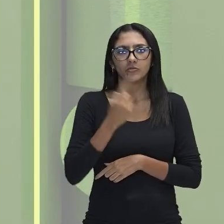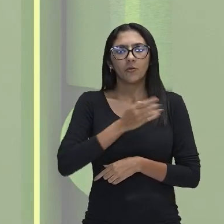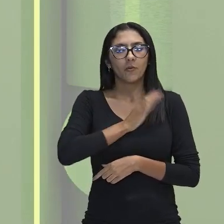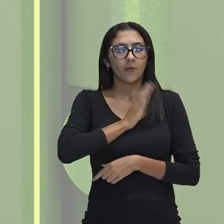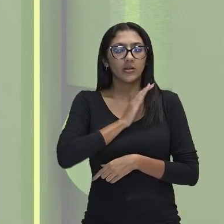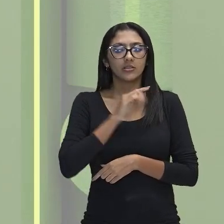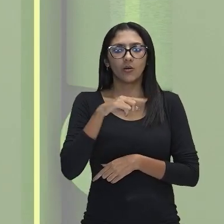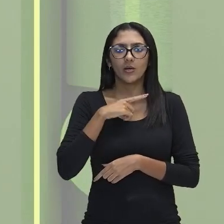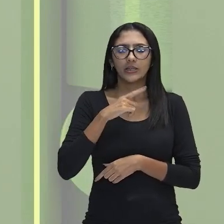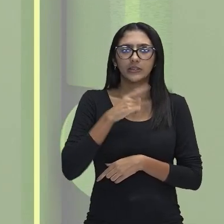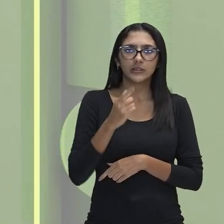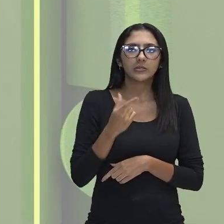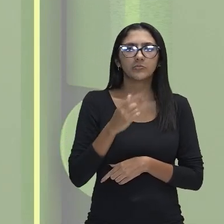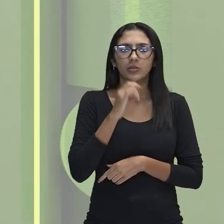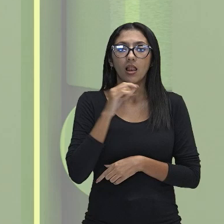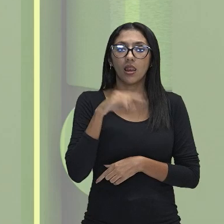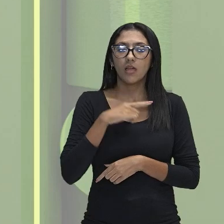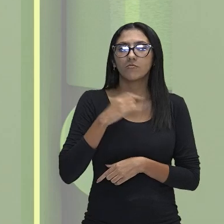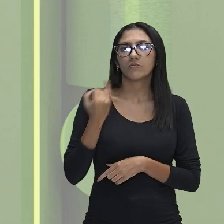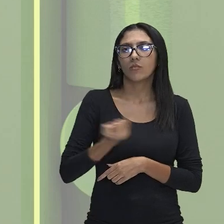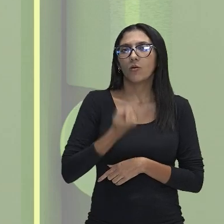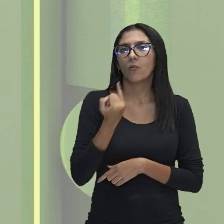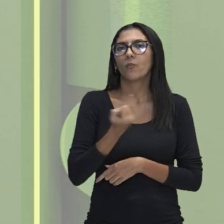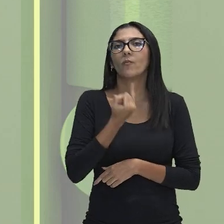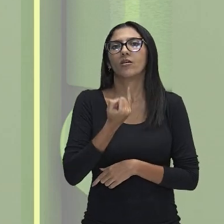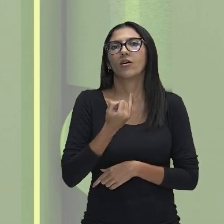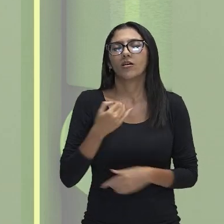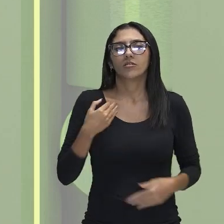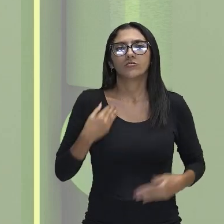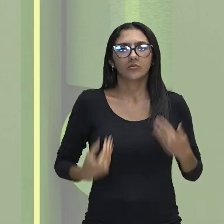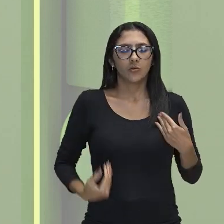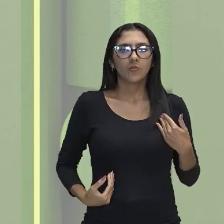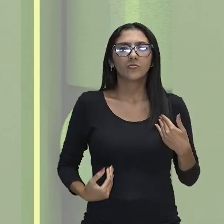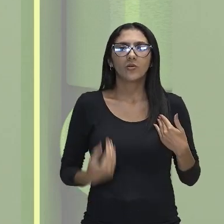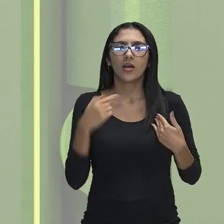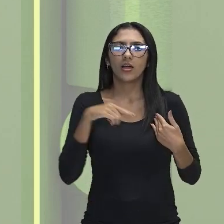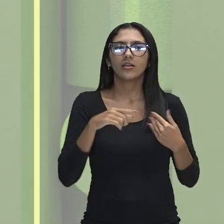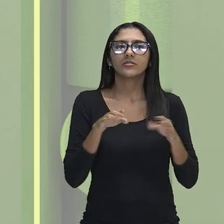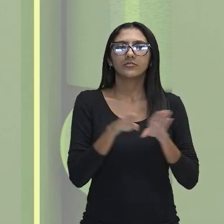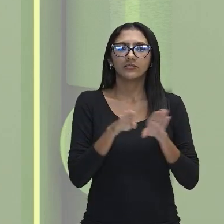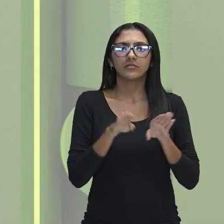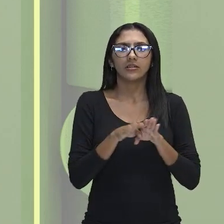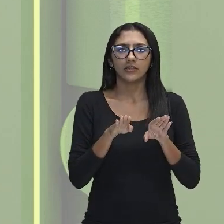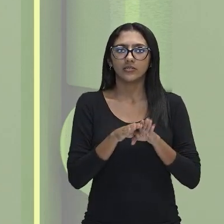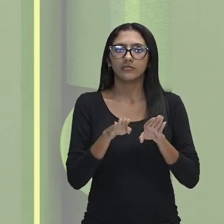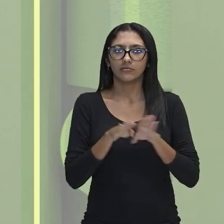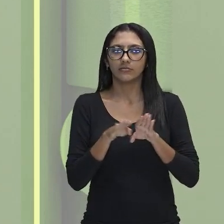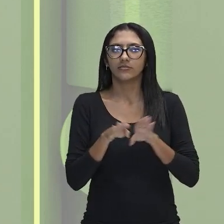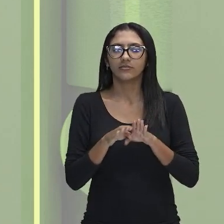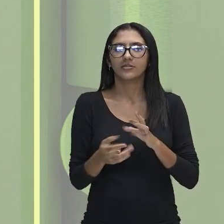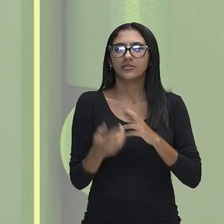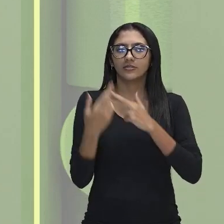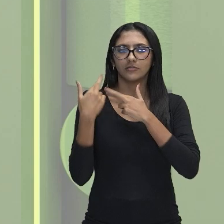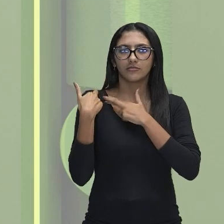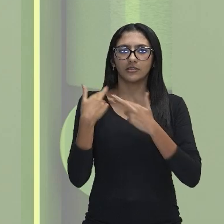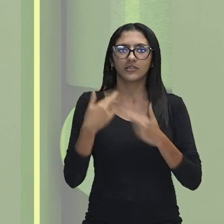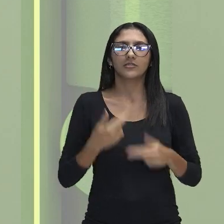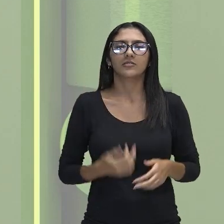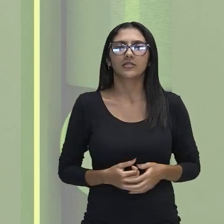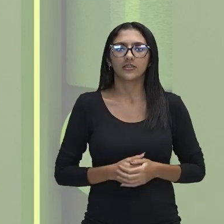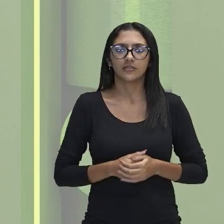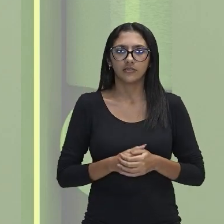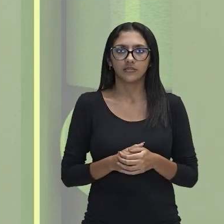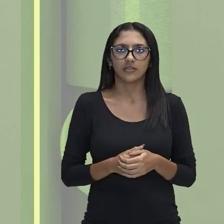órgão extremamente importante para o nosso corpo, que ele é responsável aí de levar os nutrientes para as